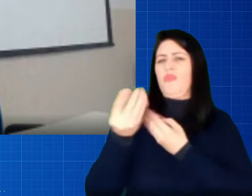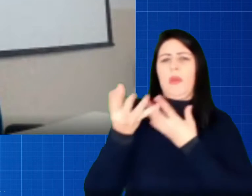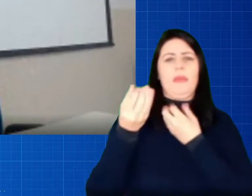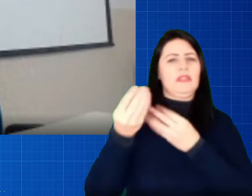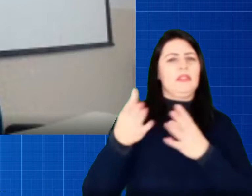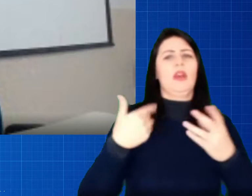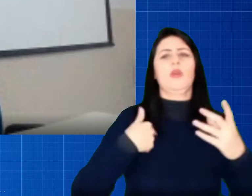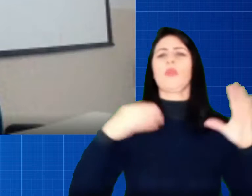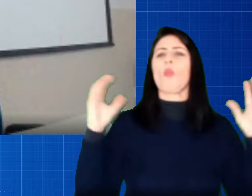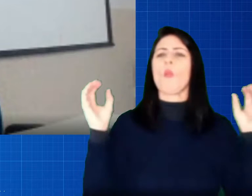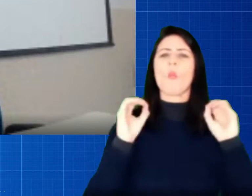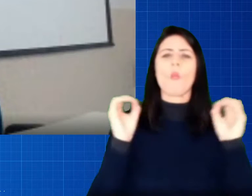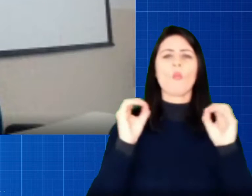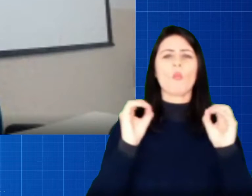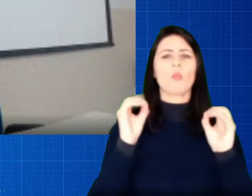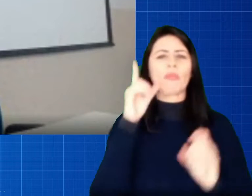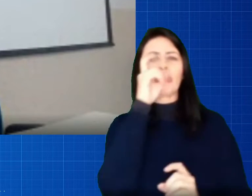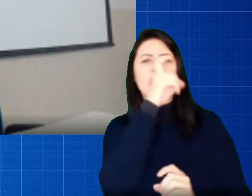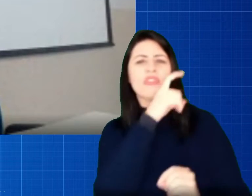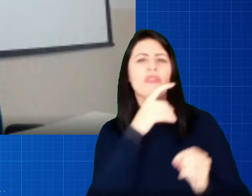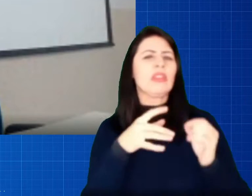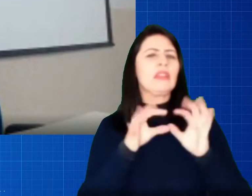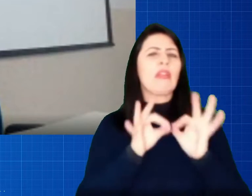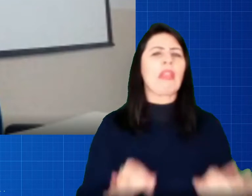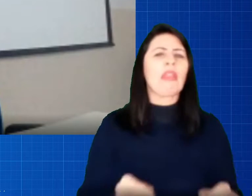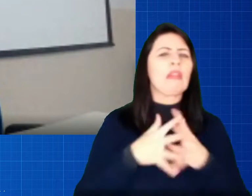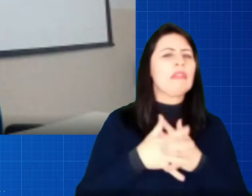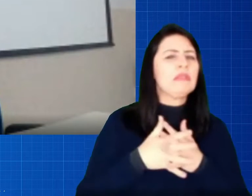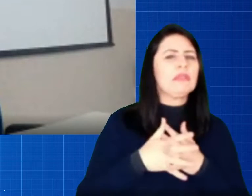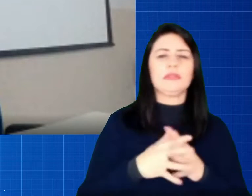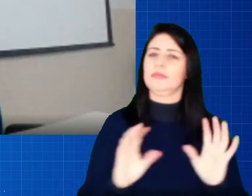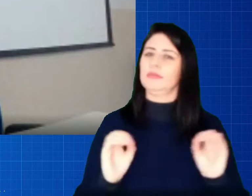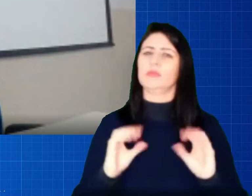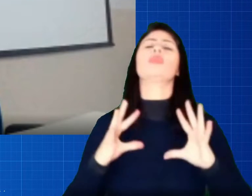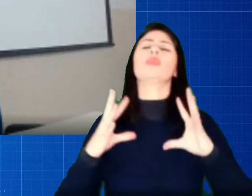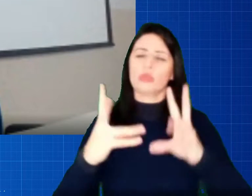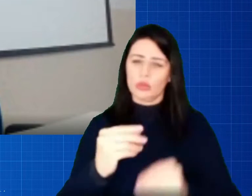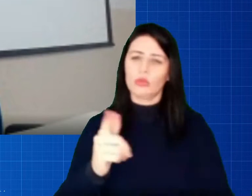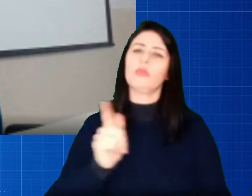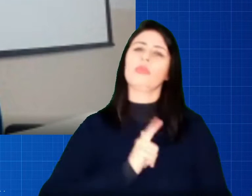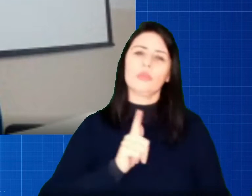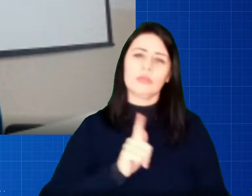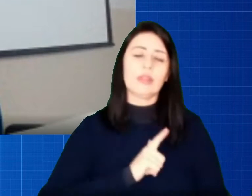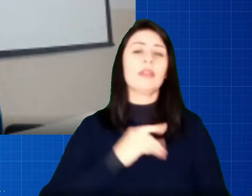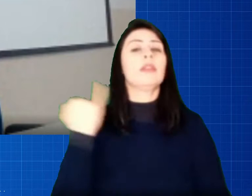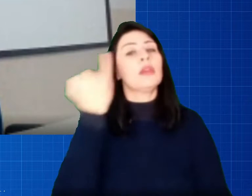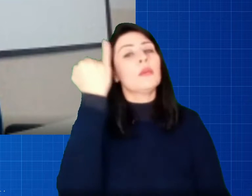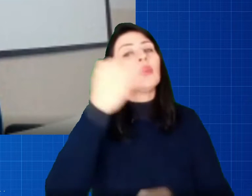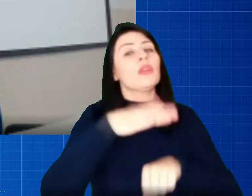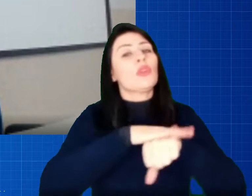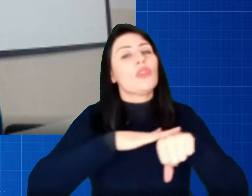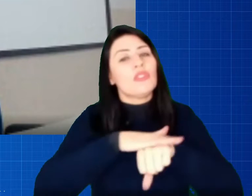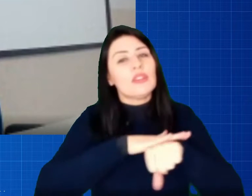informações e não vou ter o meu momento de vulnerabilidade. Todos têm. Então, a gente tem que estar conversando com eles sobre identificar